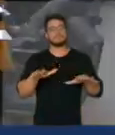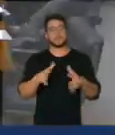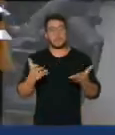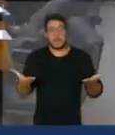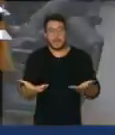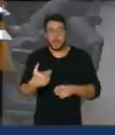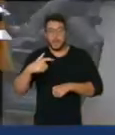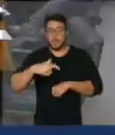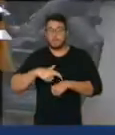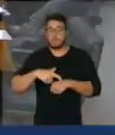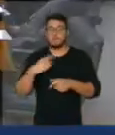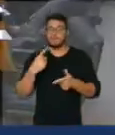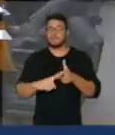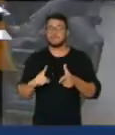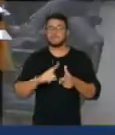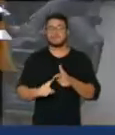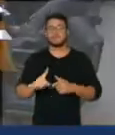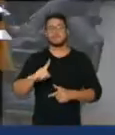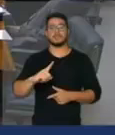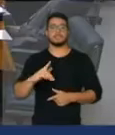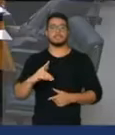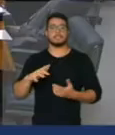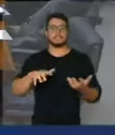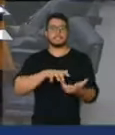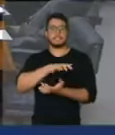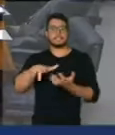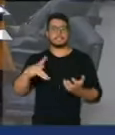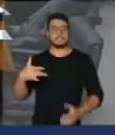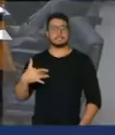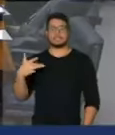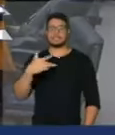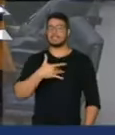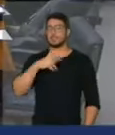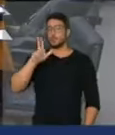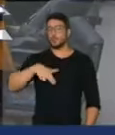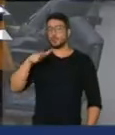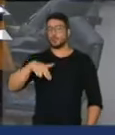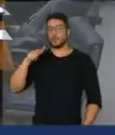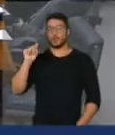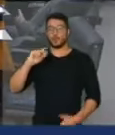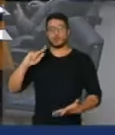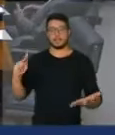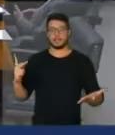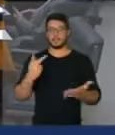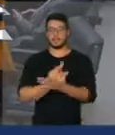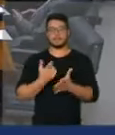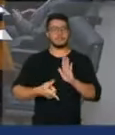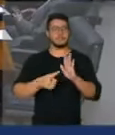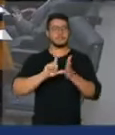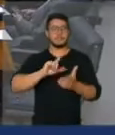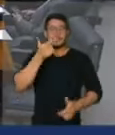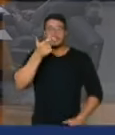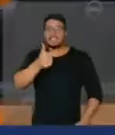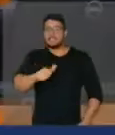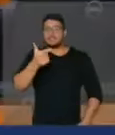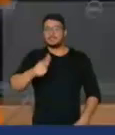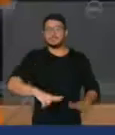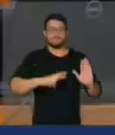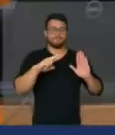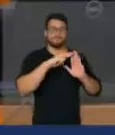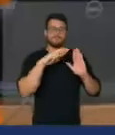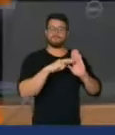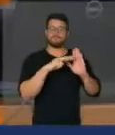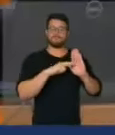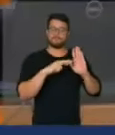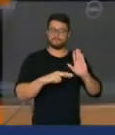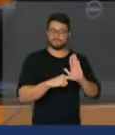sanitária nunca vista, onde não havia manual para isto. E o Brasil,